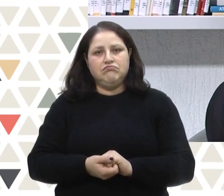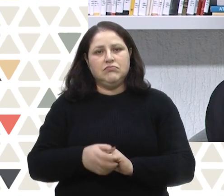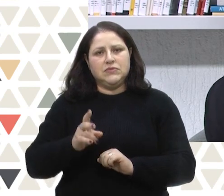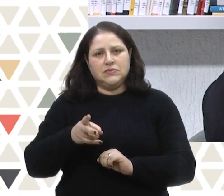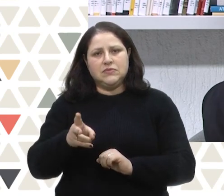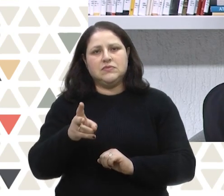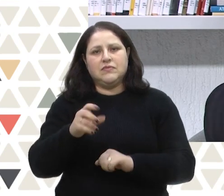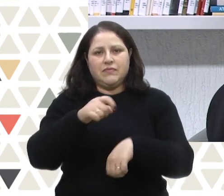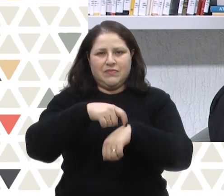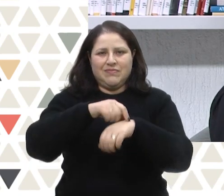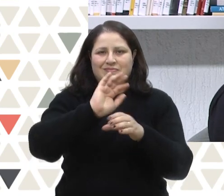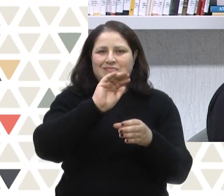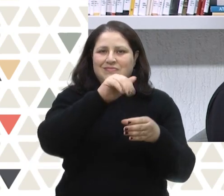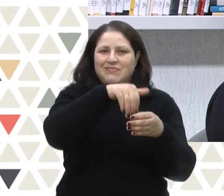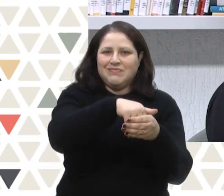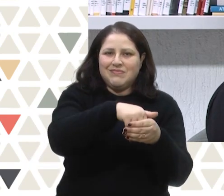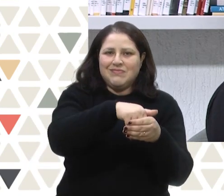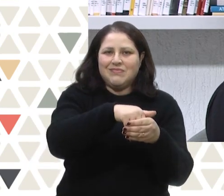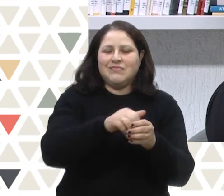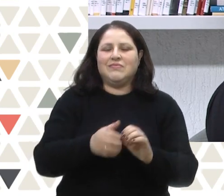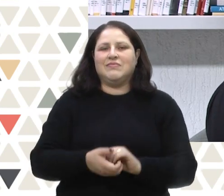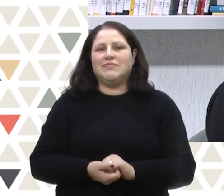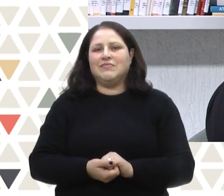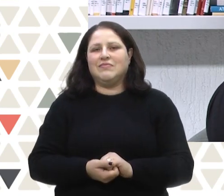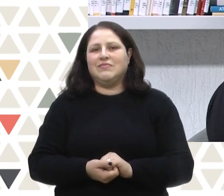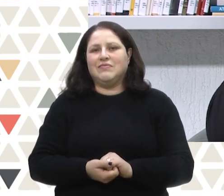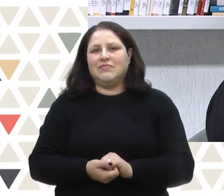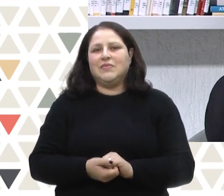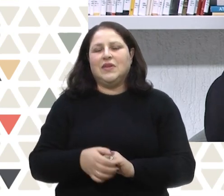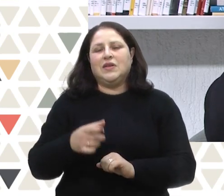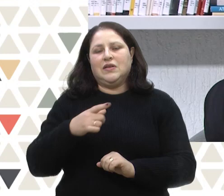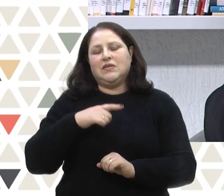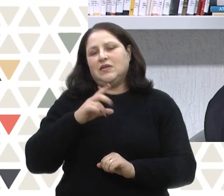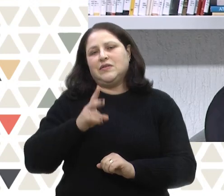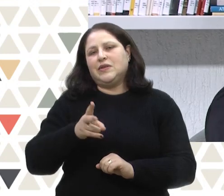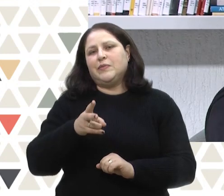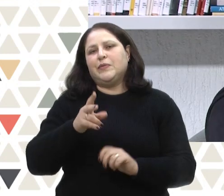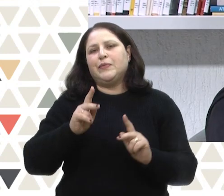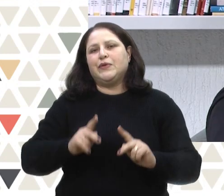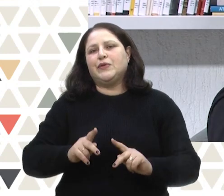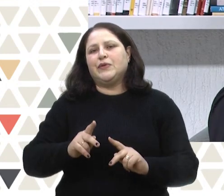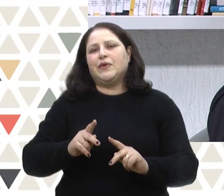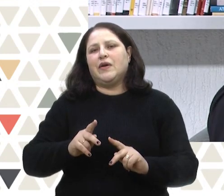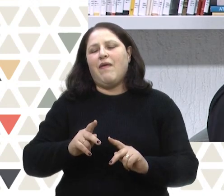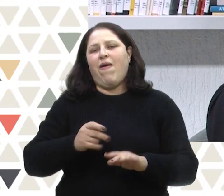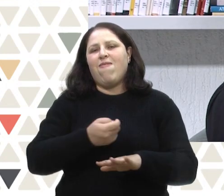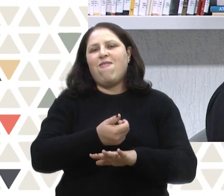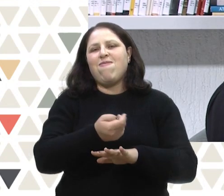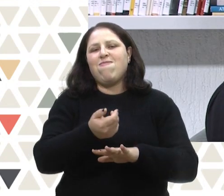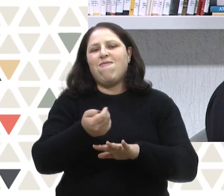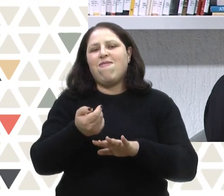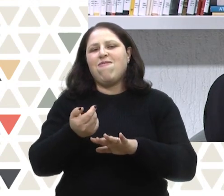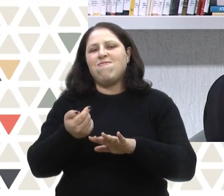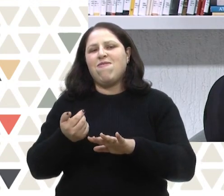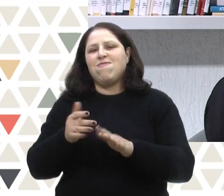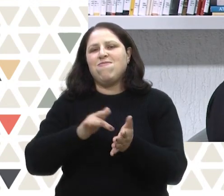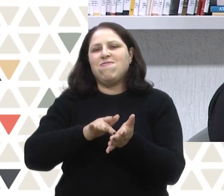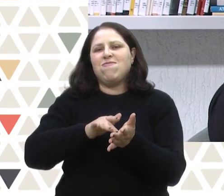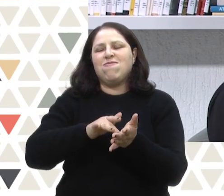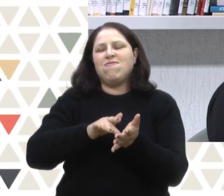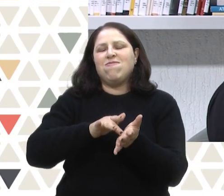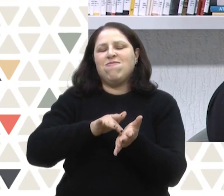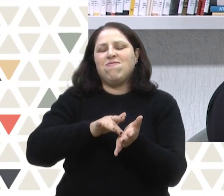regularmente em eleições, é recorrente a famosa fake news,